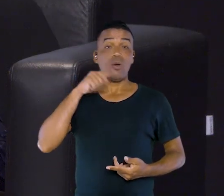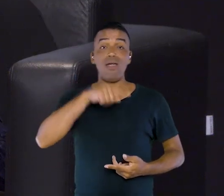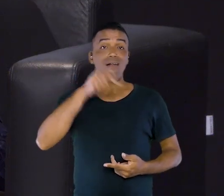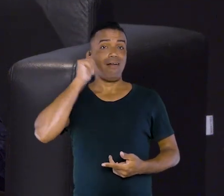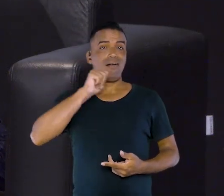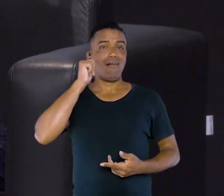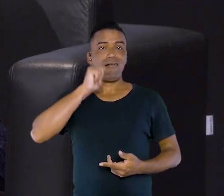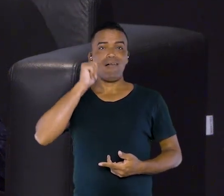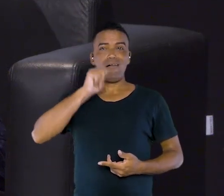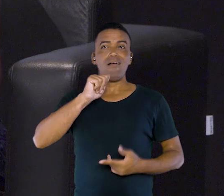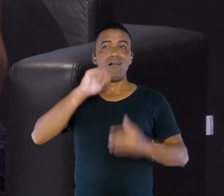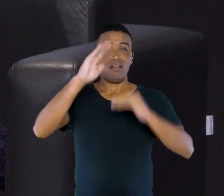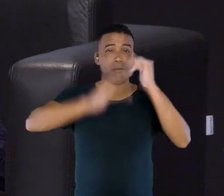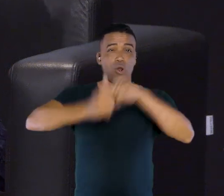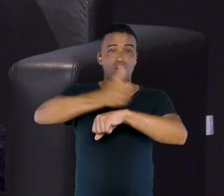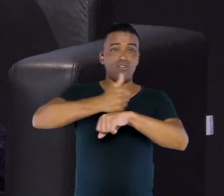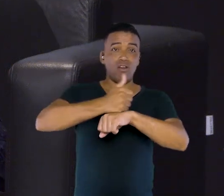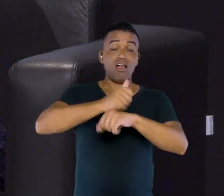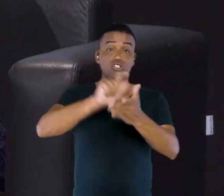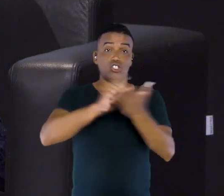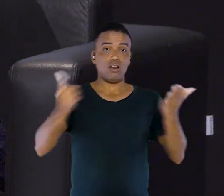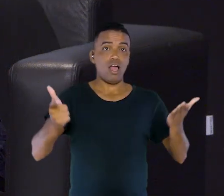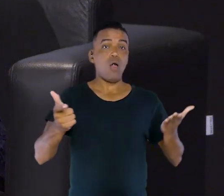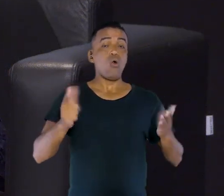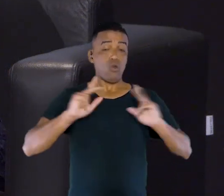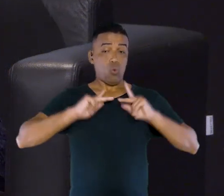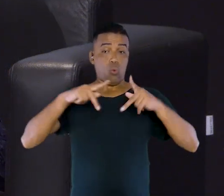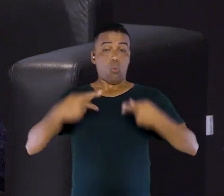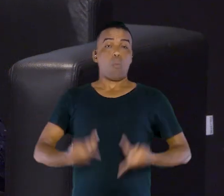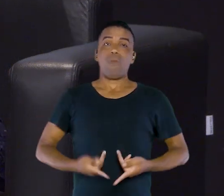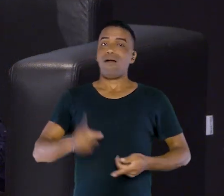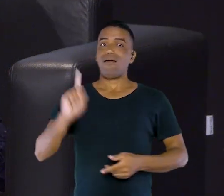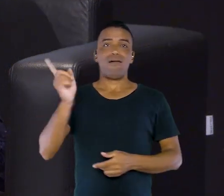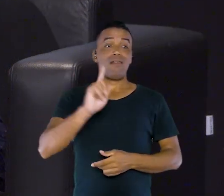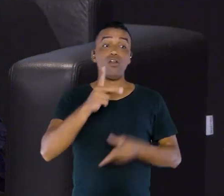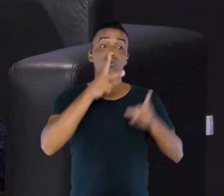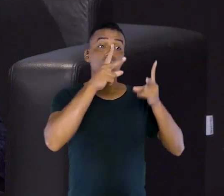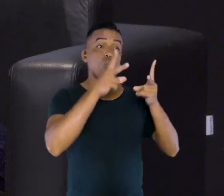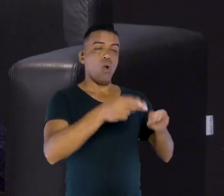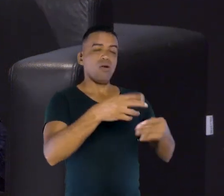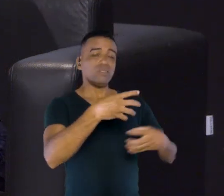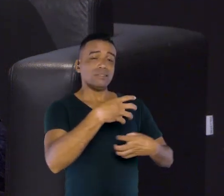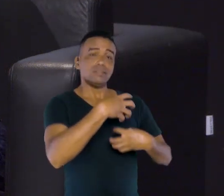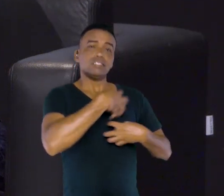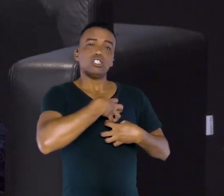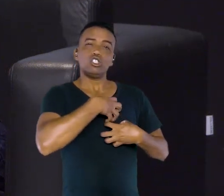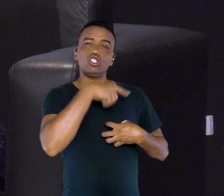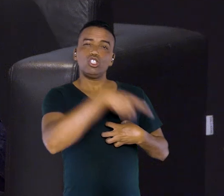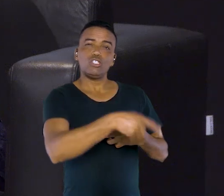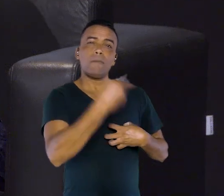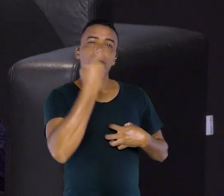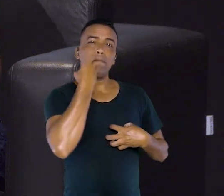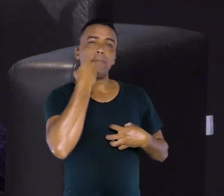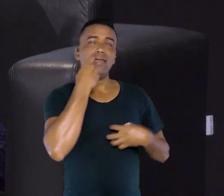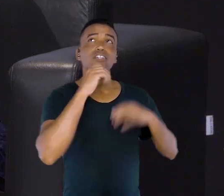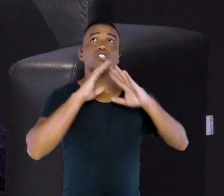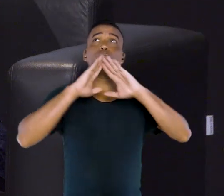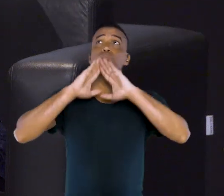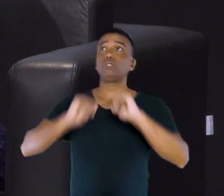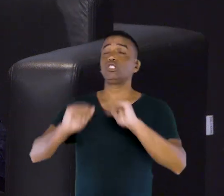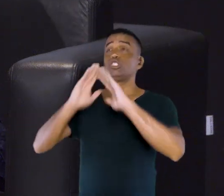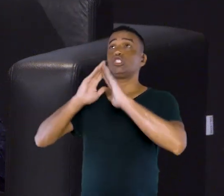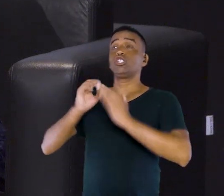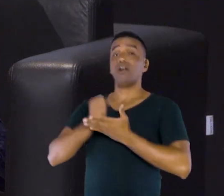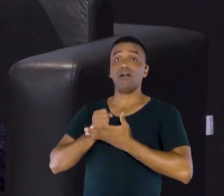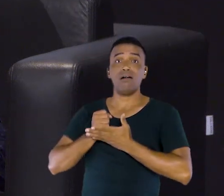ela estava aí se colocando não como humana, mas como um peixe que estava aí pedindo